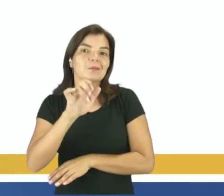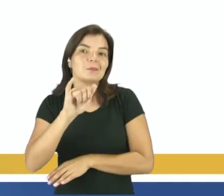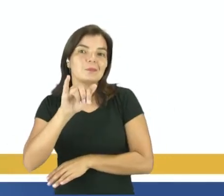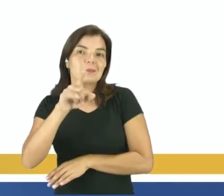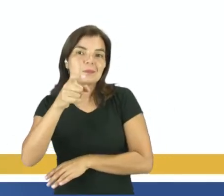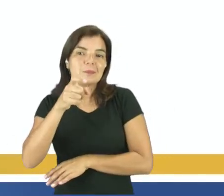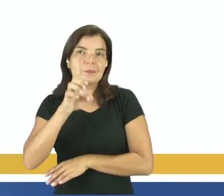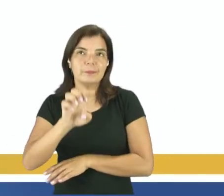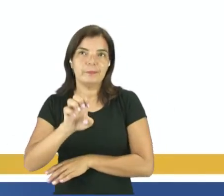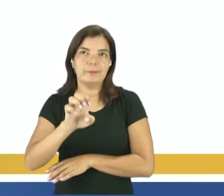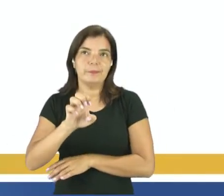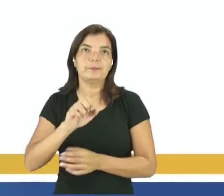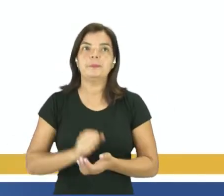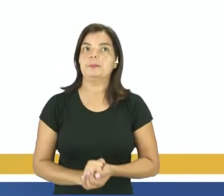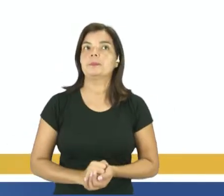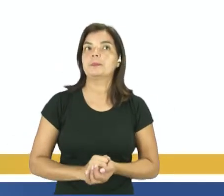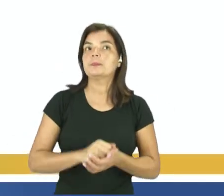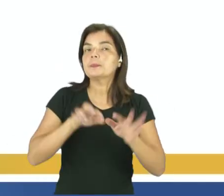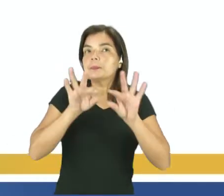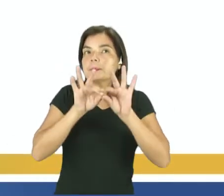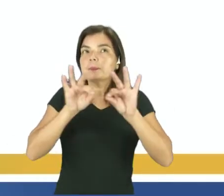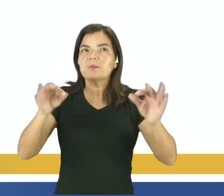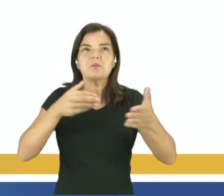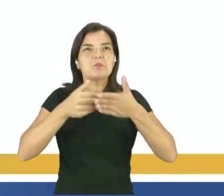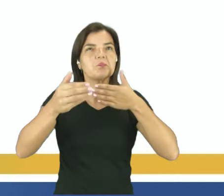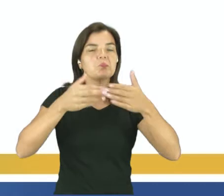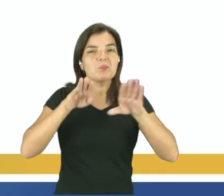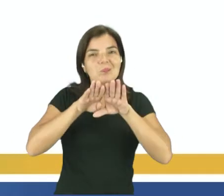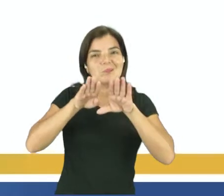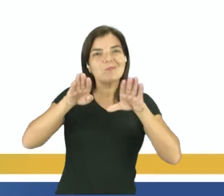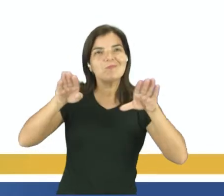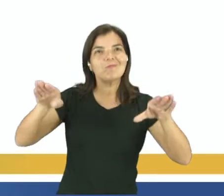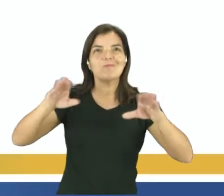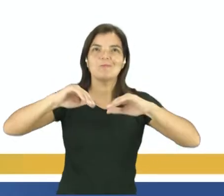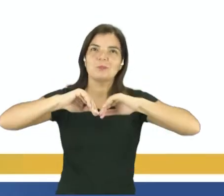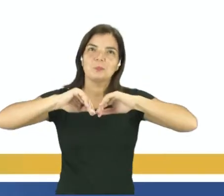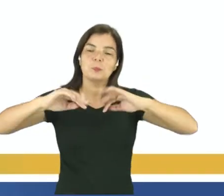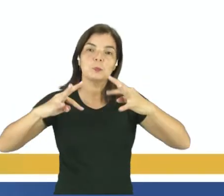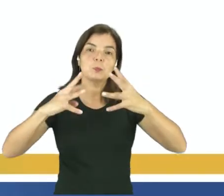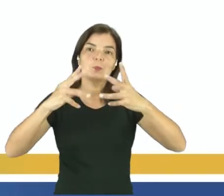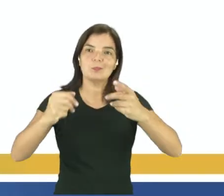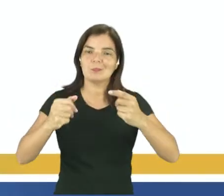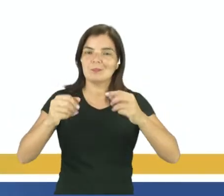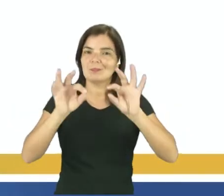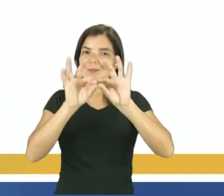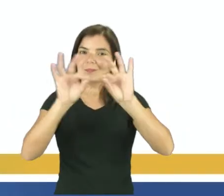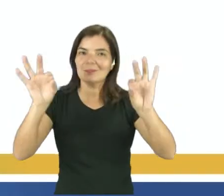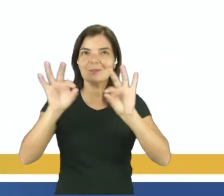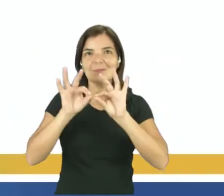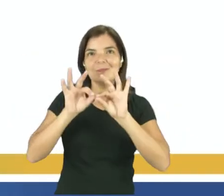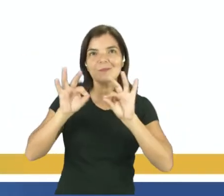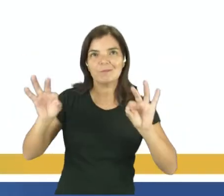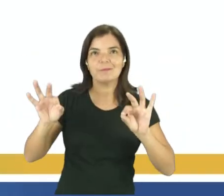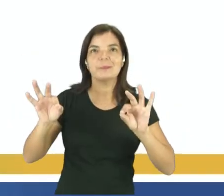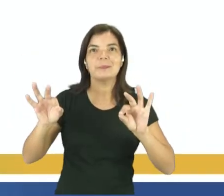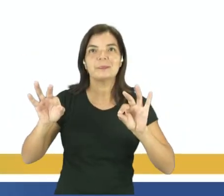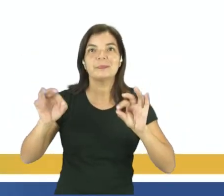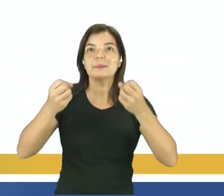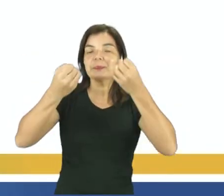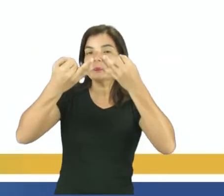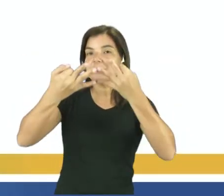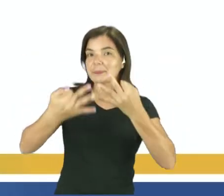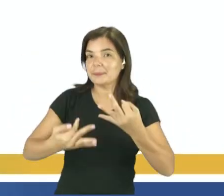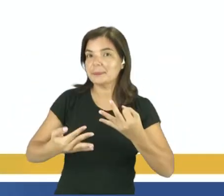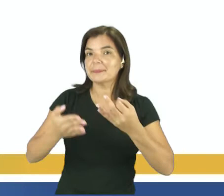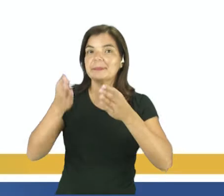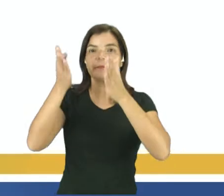de feixe. Quando uma reta qualquer desse plano intersecta todas as retas do feixe,